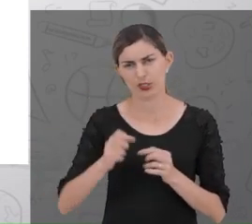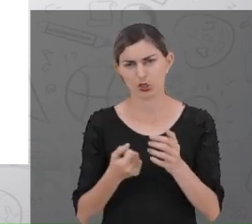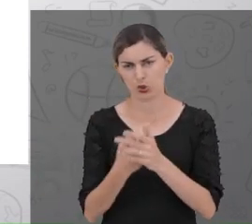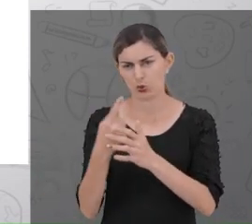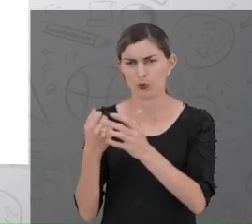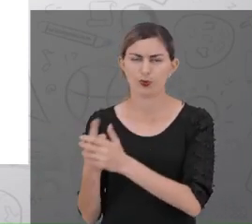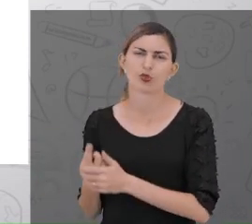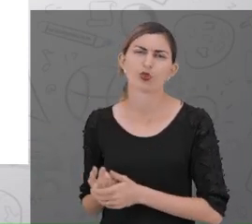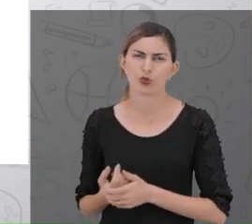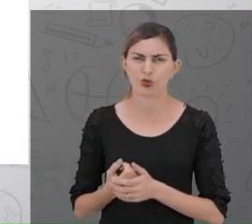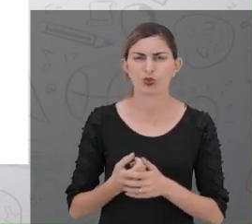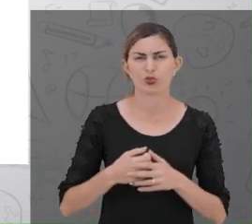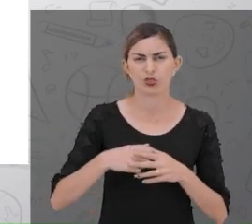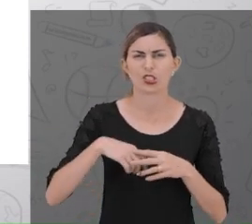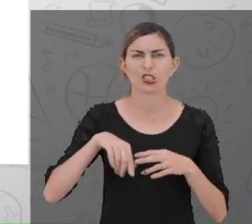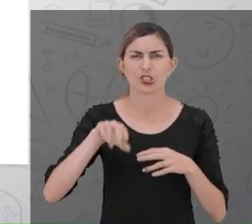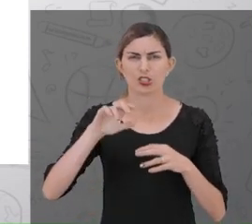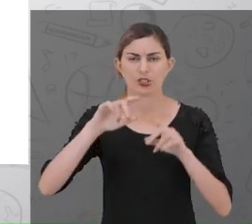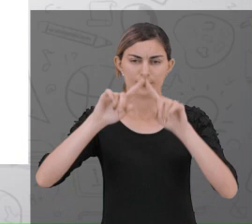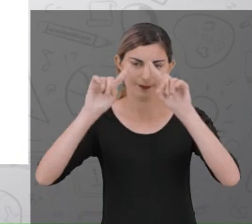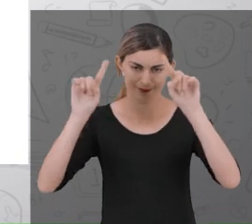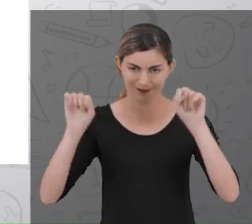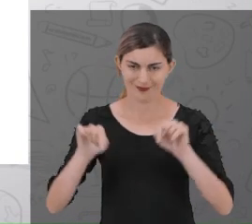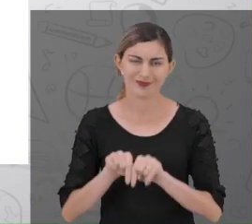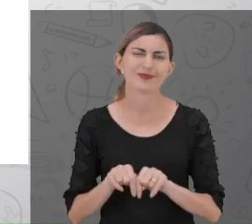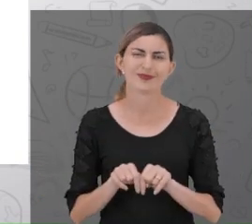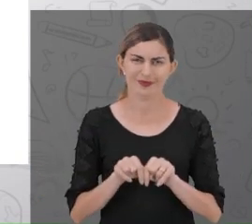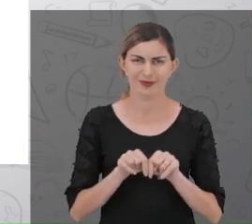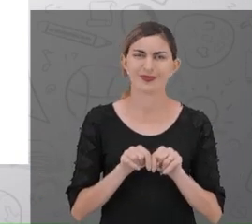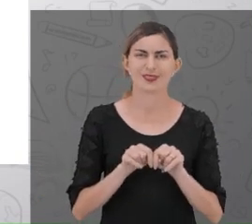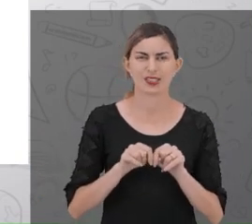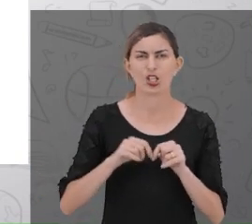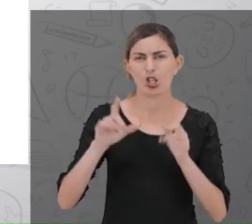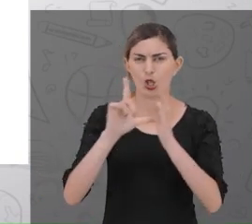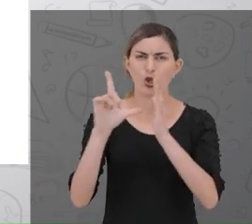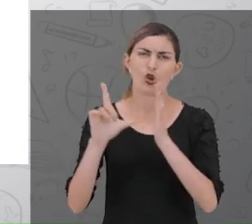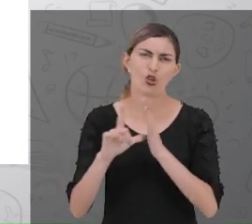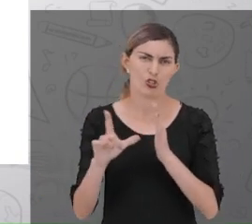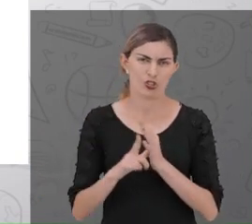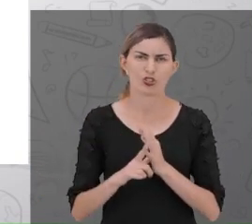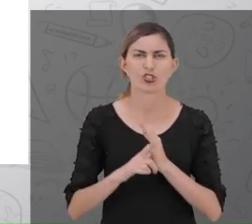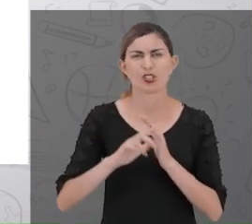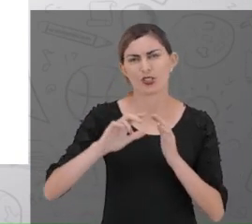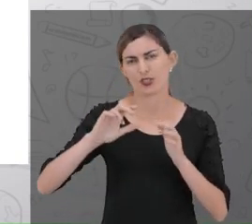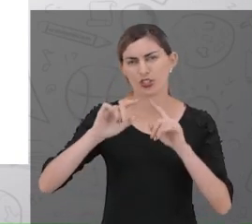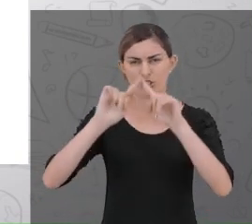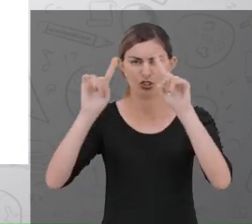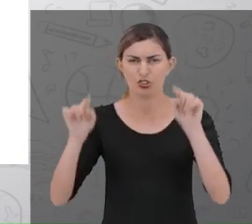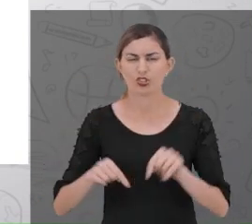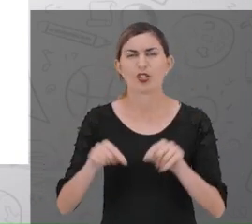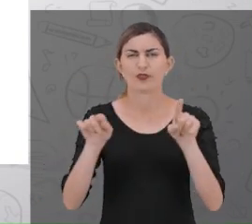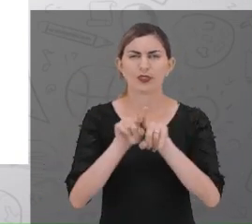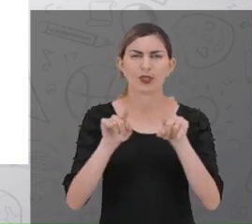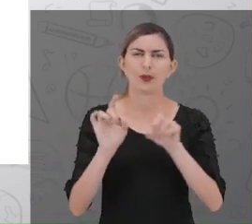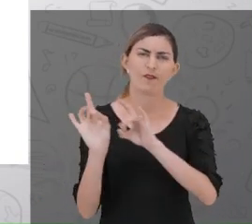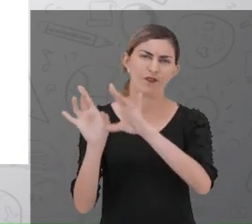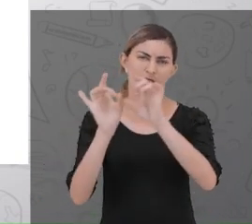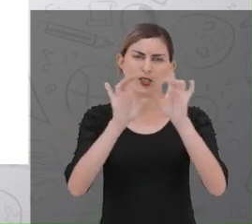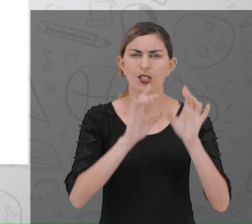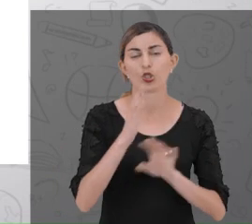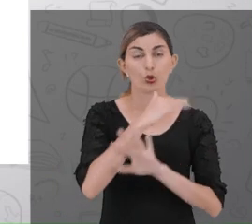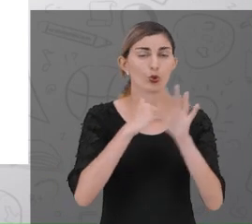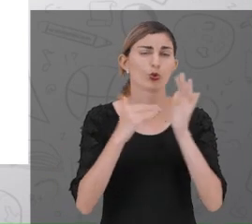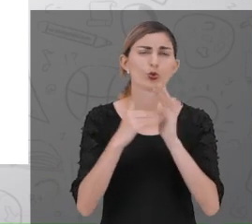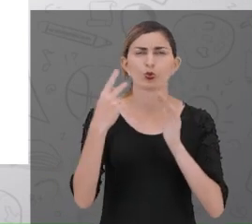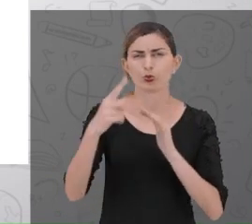qual é o cliente que comprou, e uma chave estrangeira para a loja e uma chave também